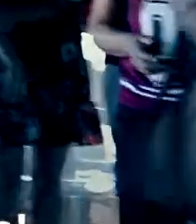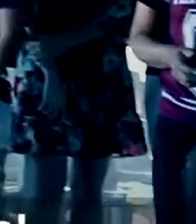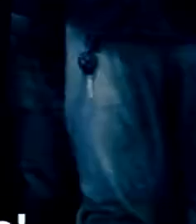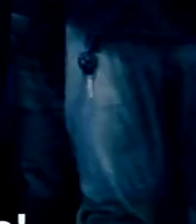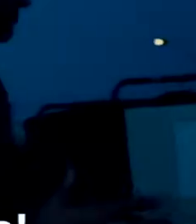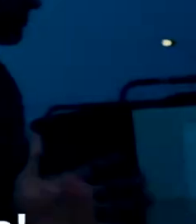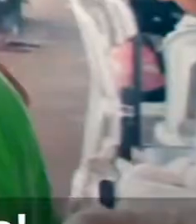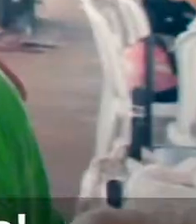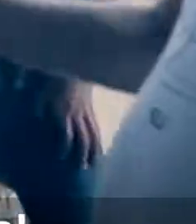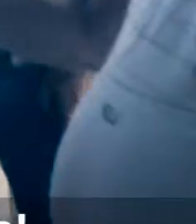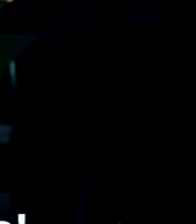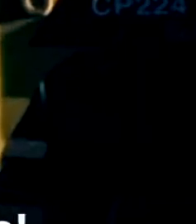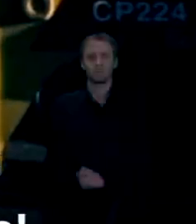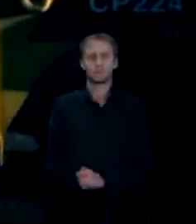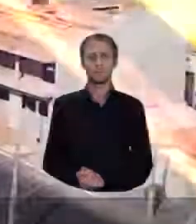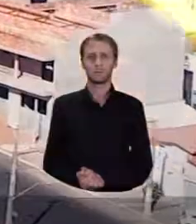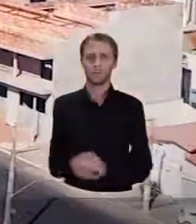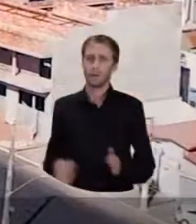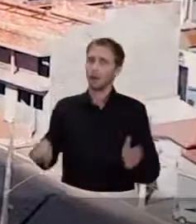na hora certa.